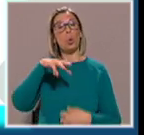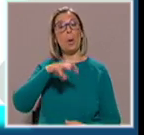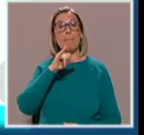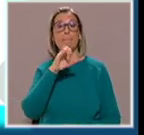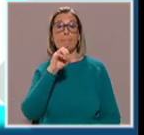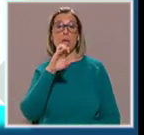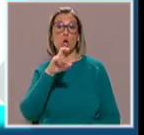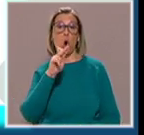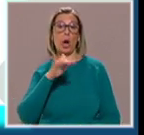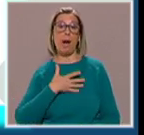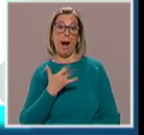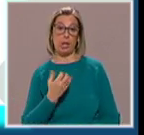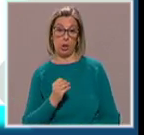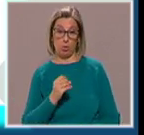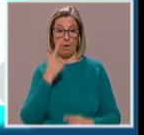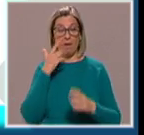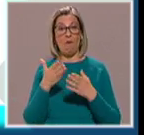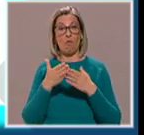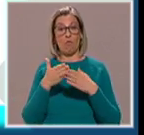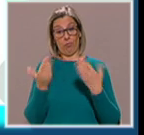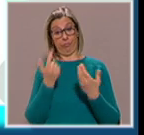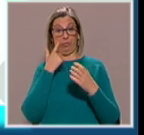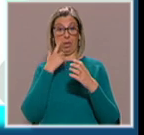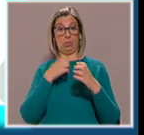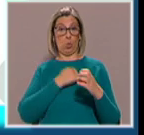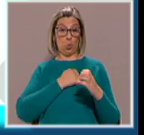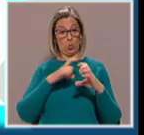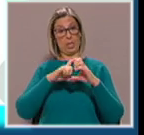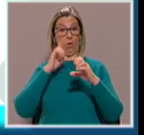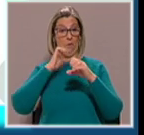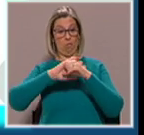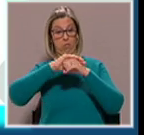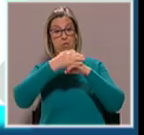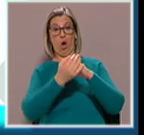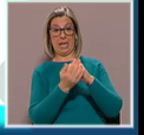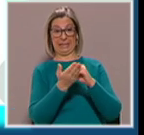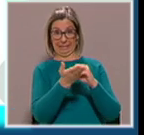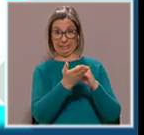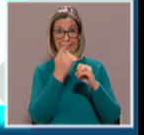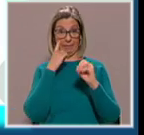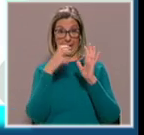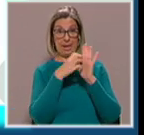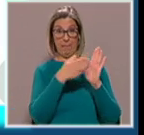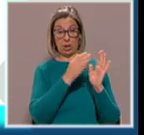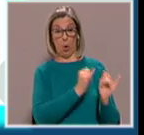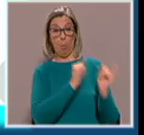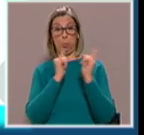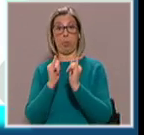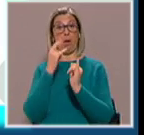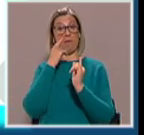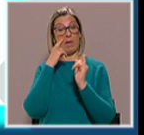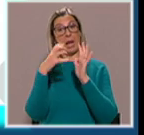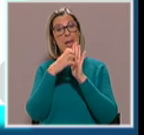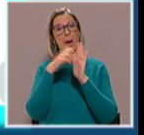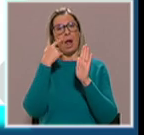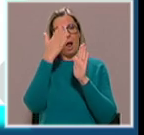Externamente tem este aspecto aqui deste esquema que vocês vêem nesta imagem e internamente temos aqui uma imagem então de um corte longitudinal, ou seja,